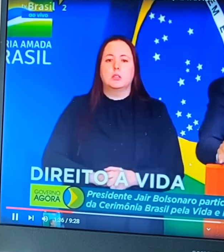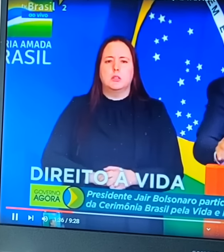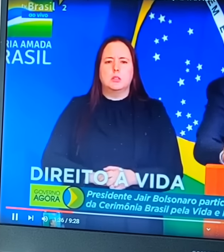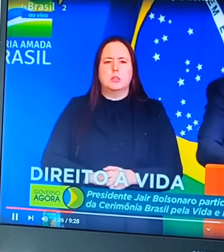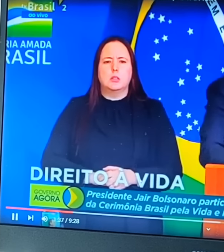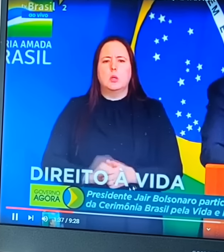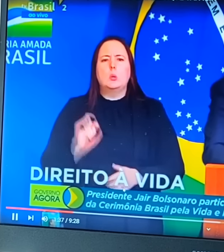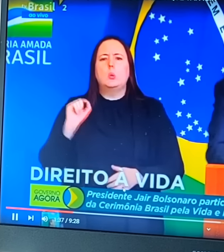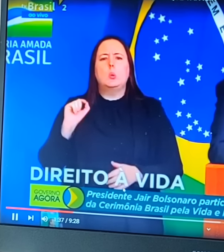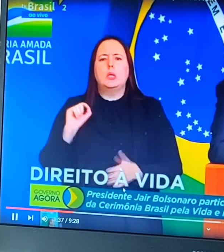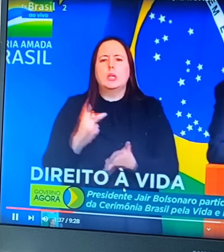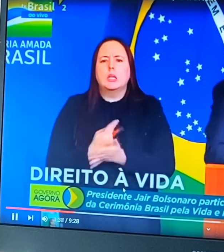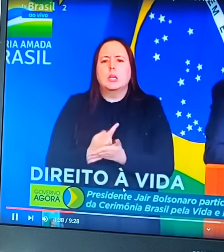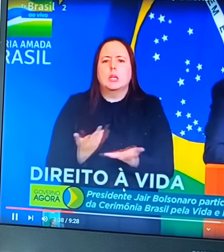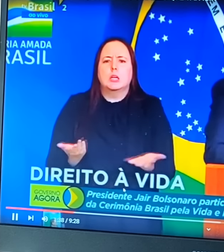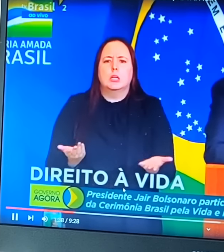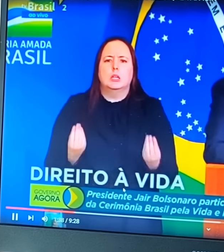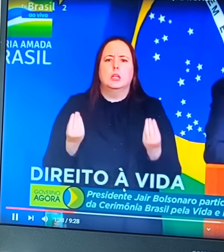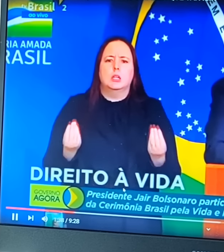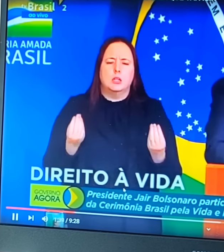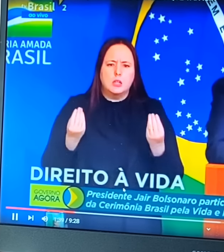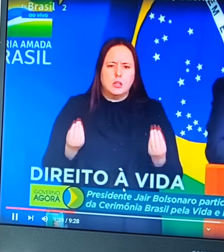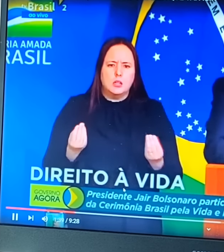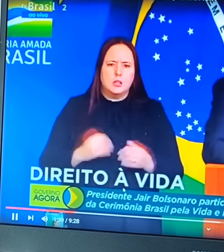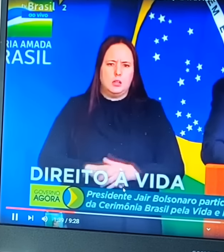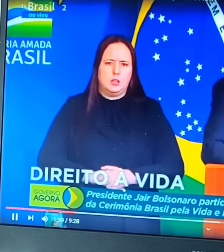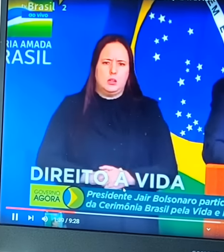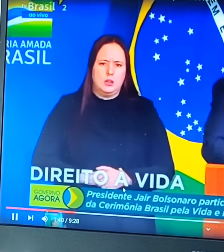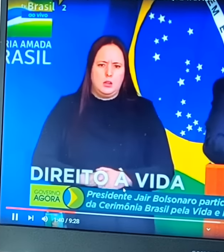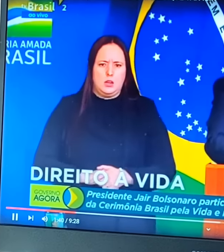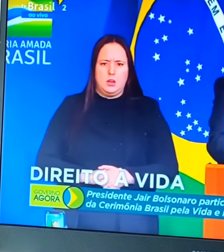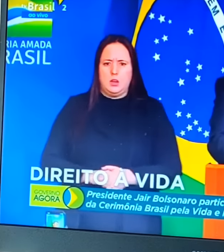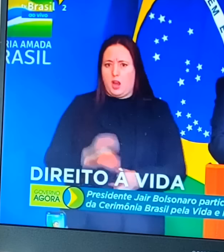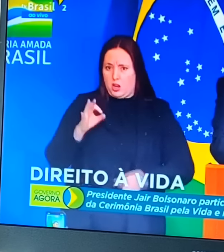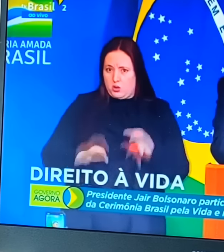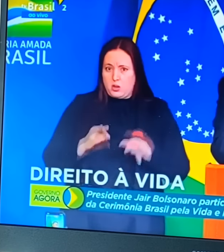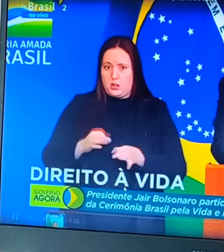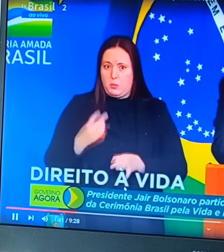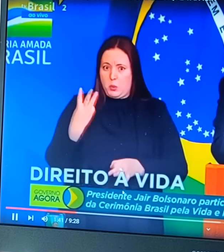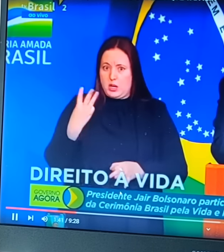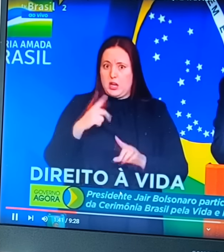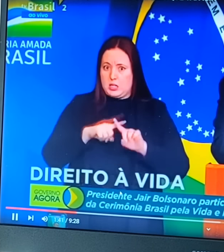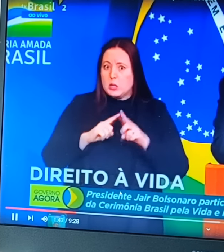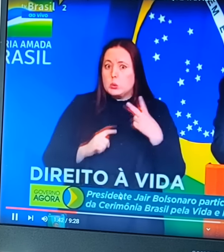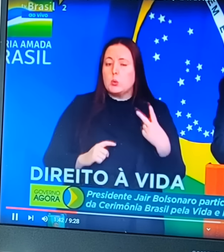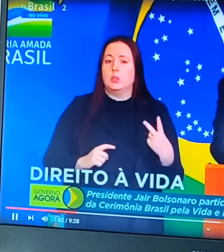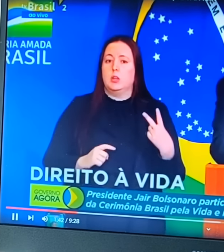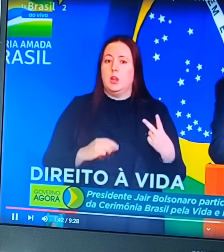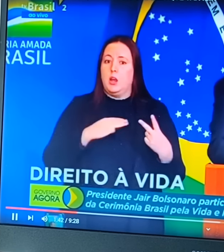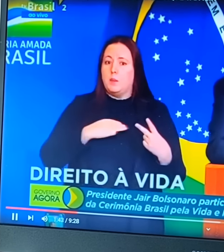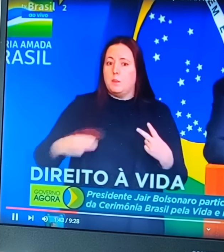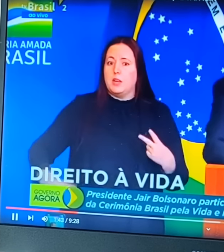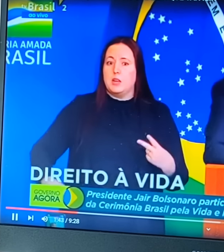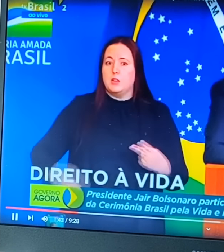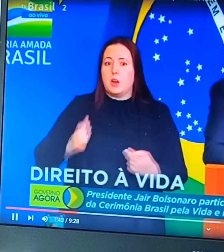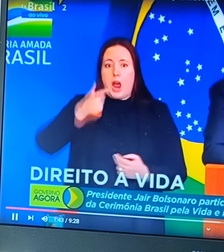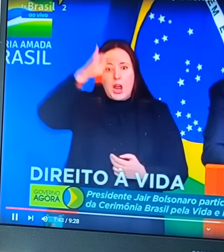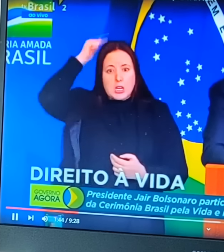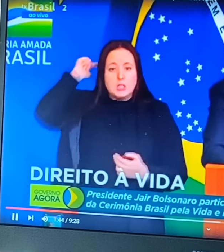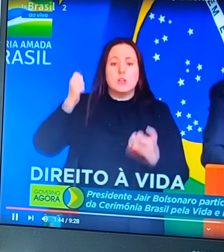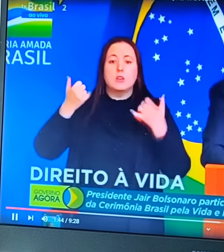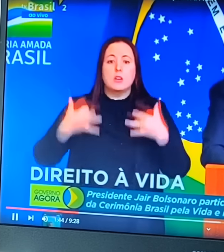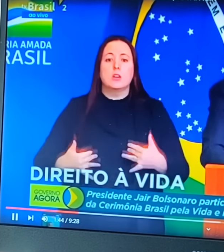O que querem com isso? Essa questão, julgada agora há pouco por 3-2, o ministro Alexandre de Moraes